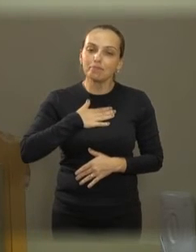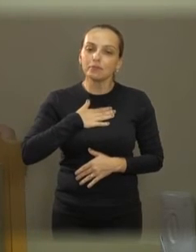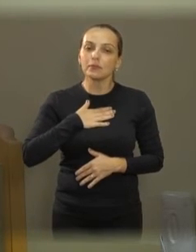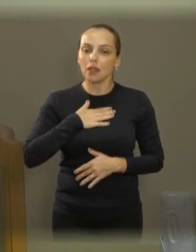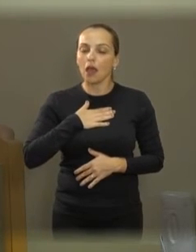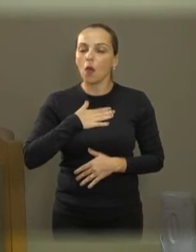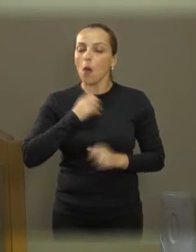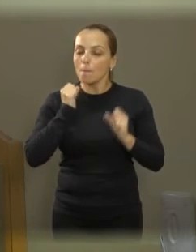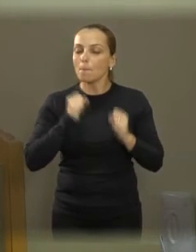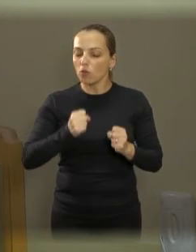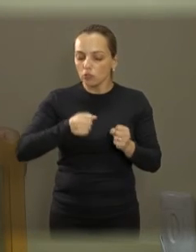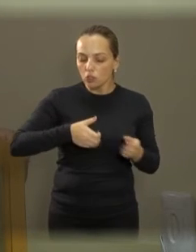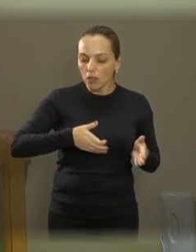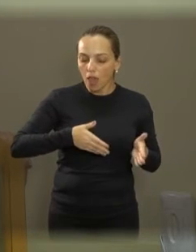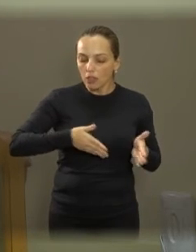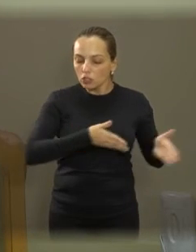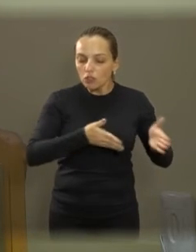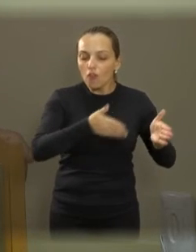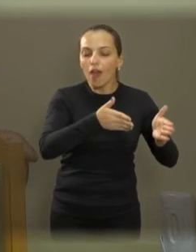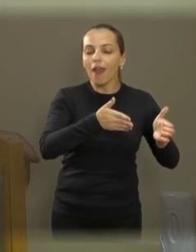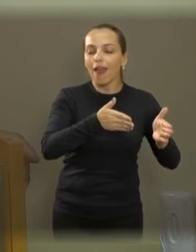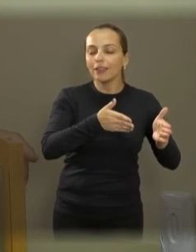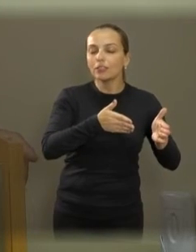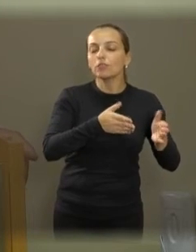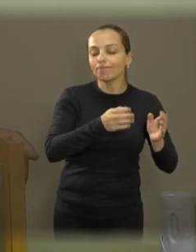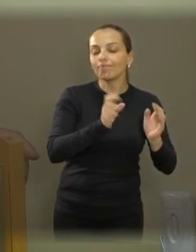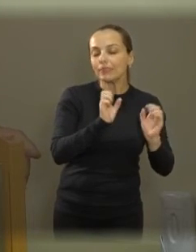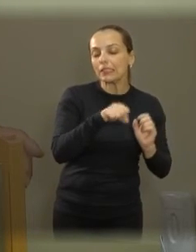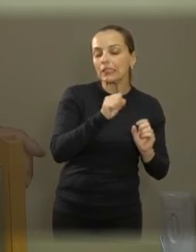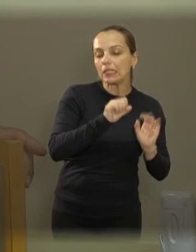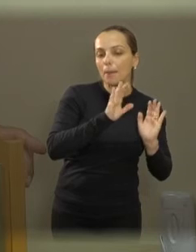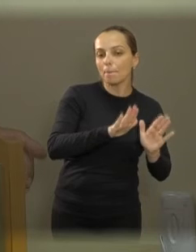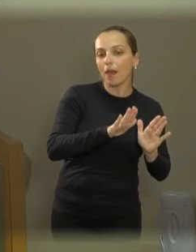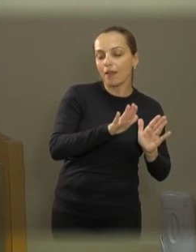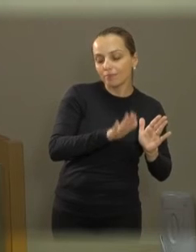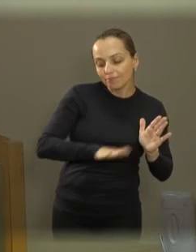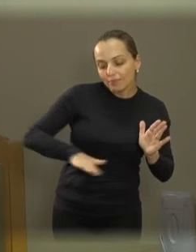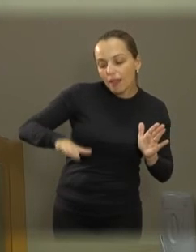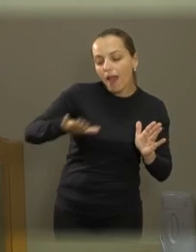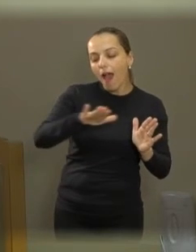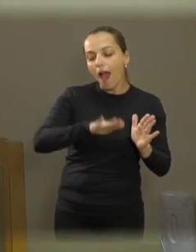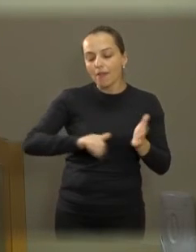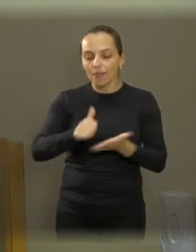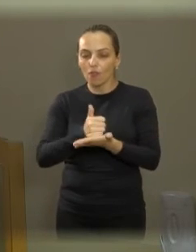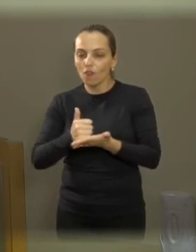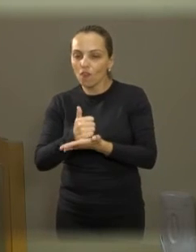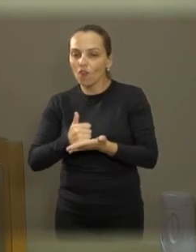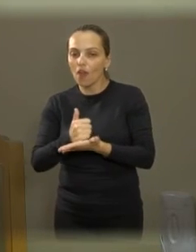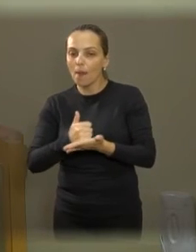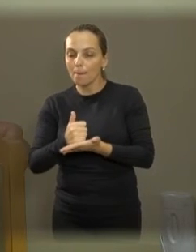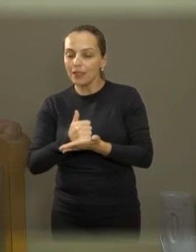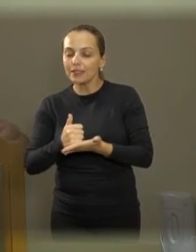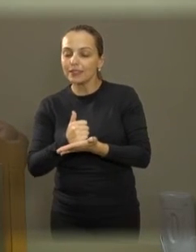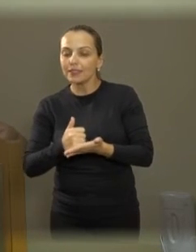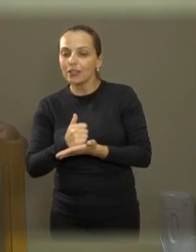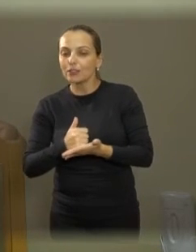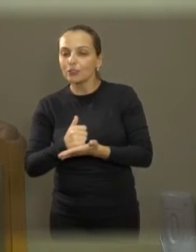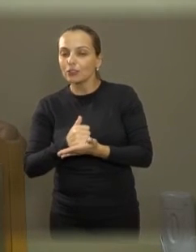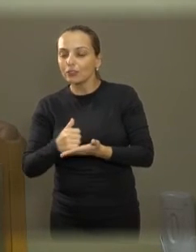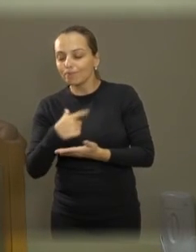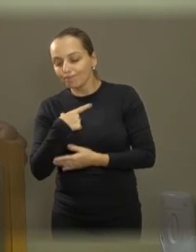rumo. Mas a área farmacêutica me chamou. E eu fiz um único vestibular na minha vida.